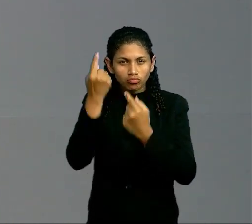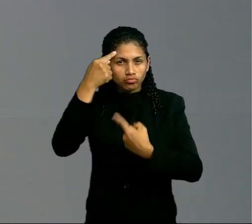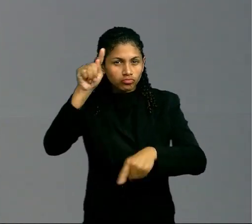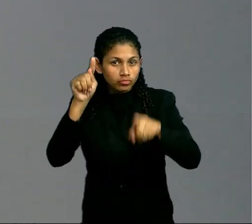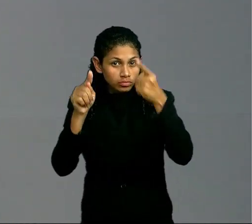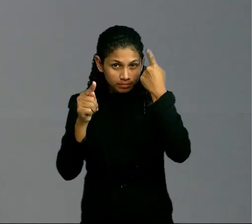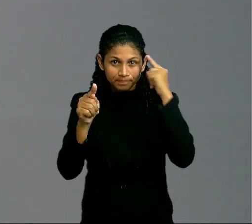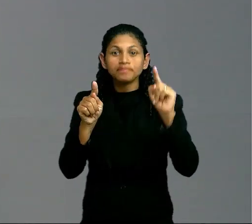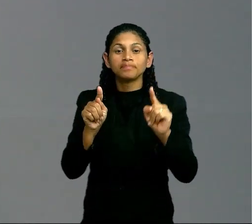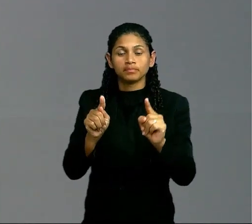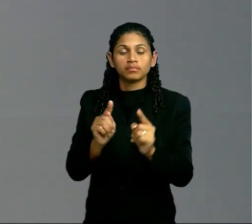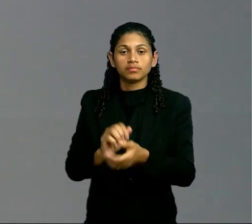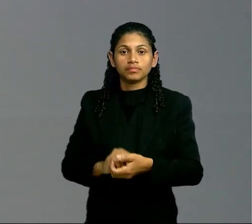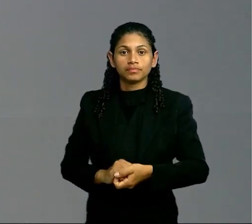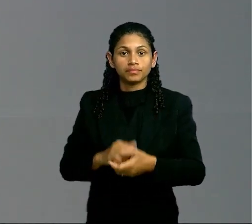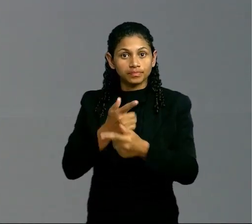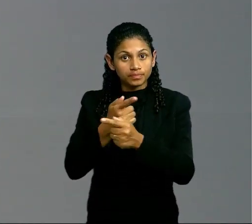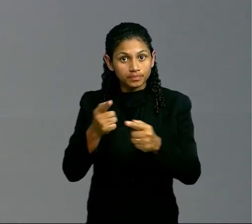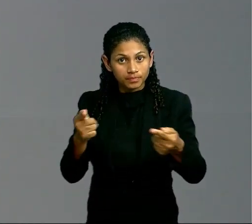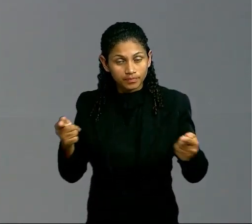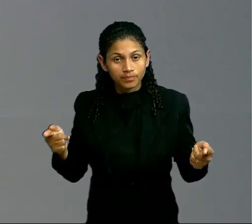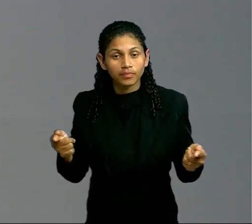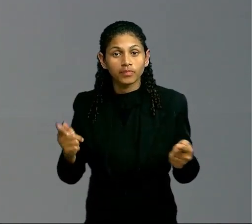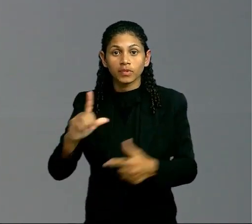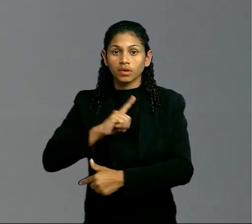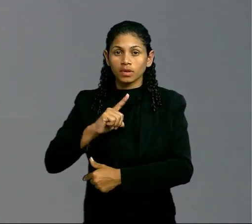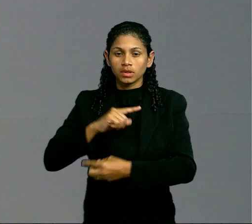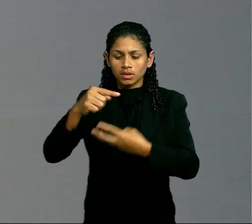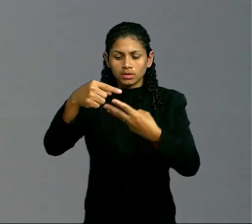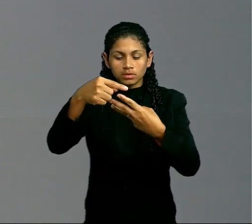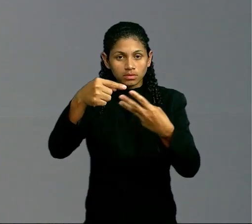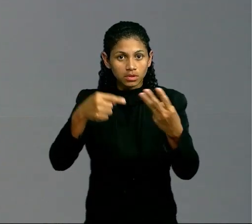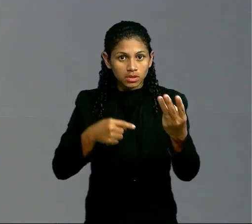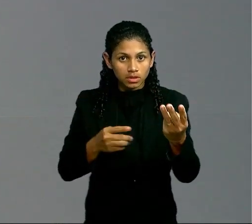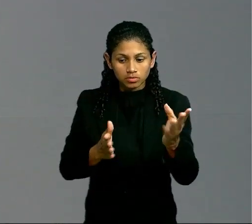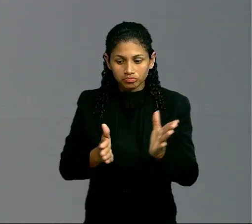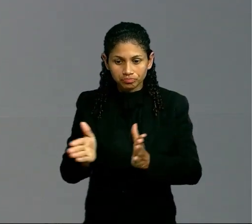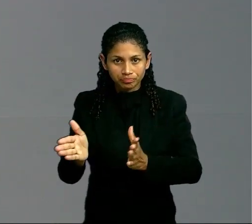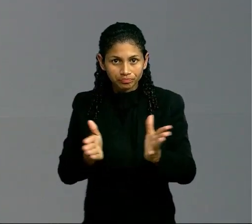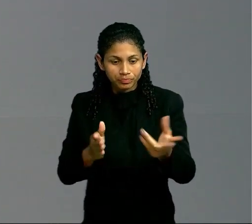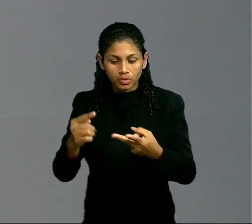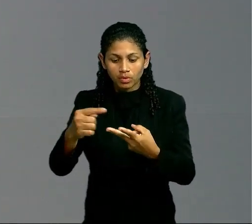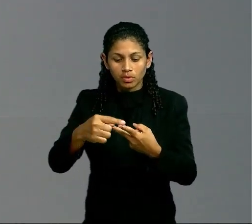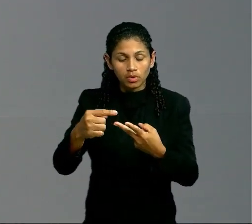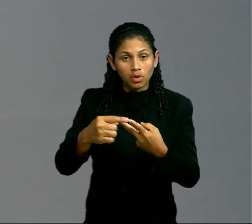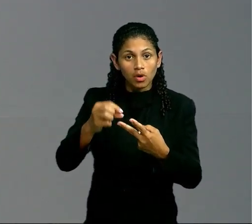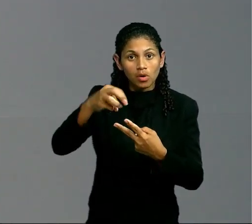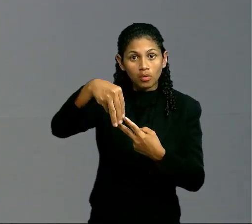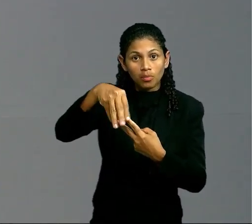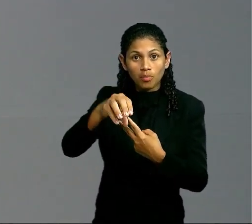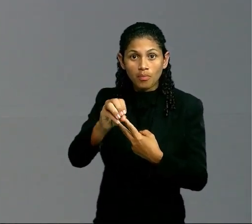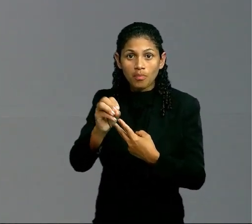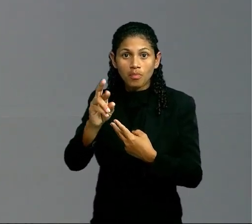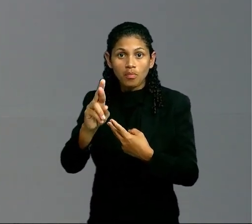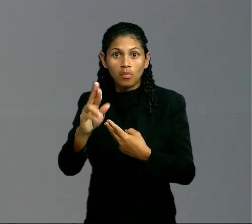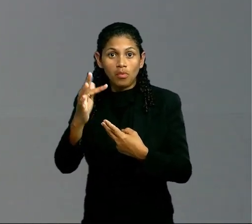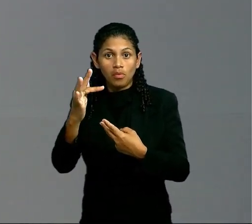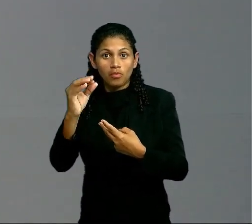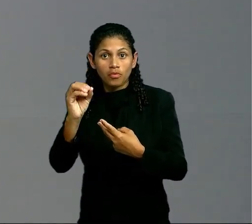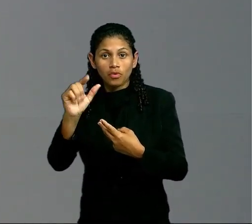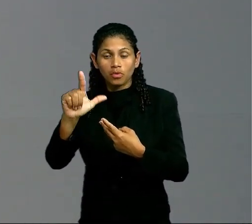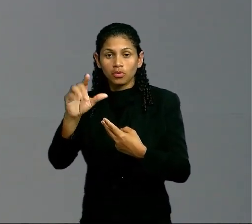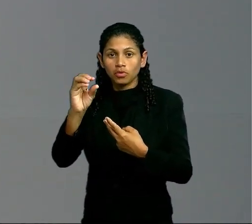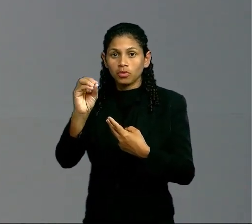criadas. E a gramática, ela tem três grandes ramos, não é? A morfologia, que é o que vamos começar a falar